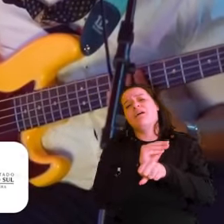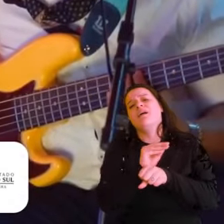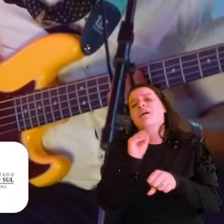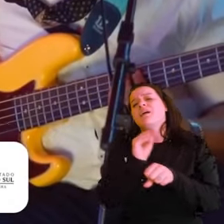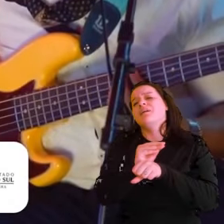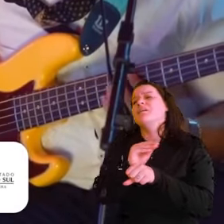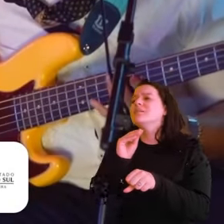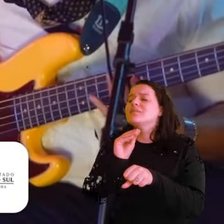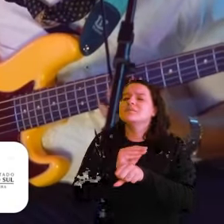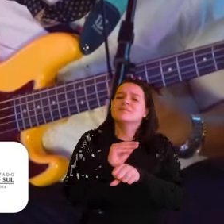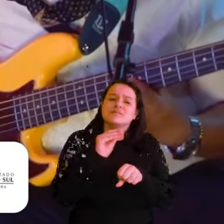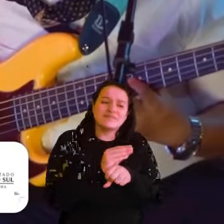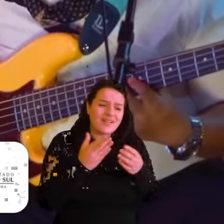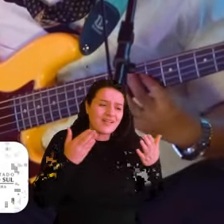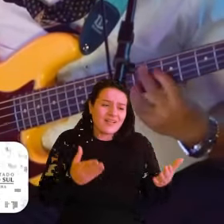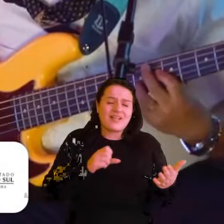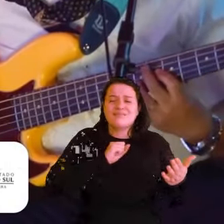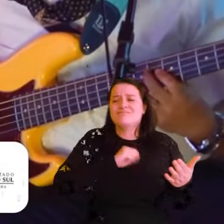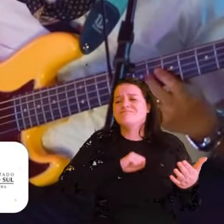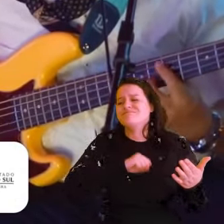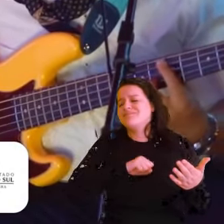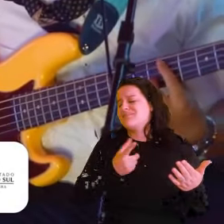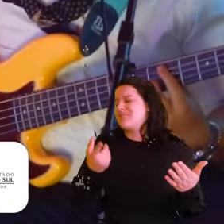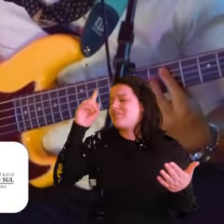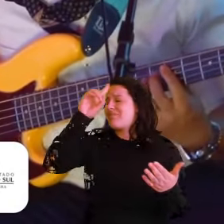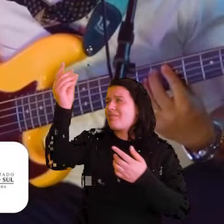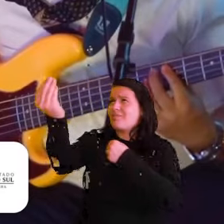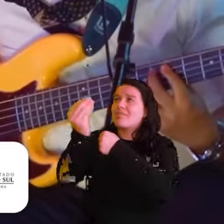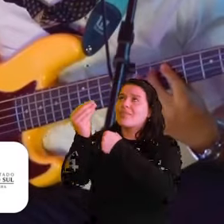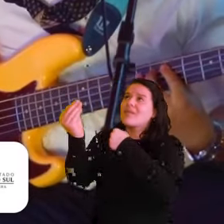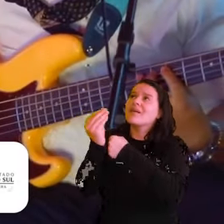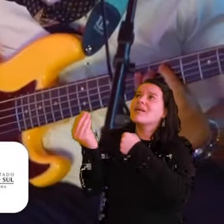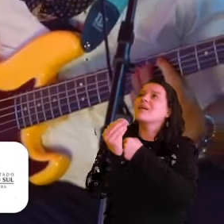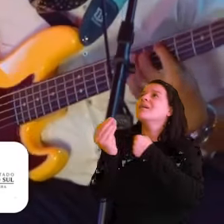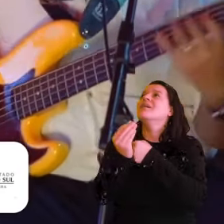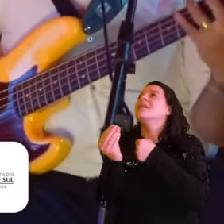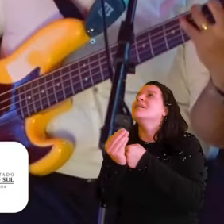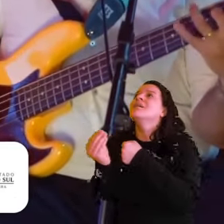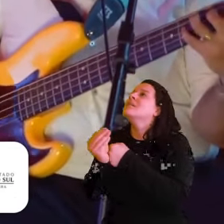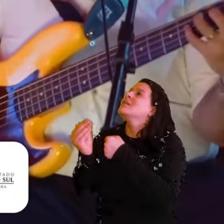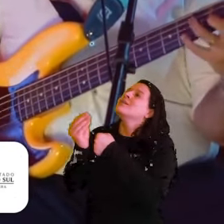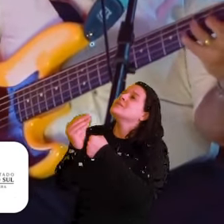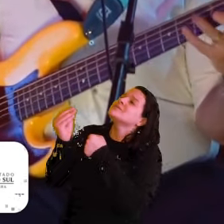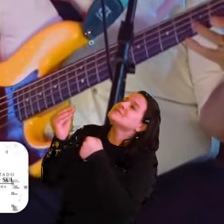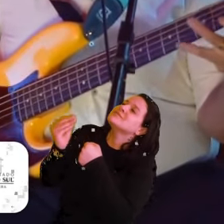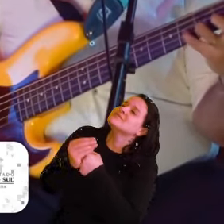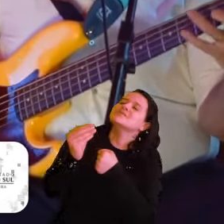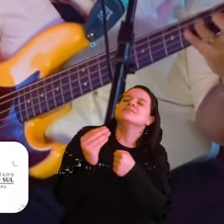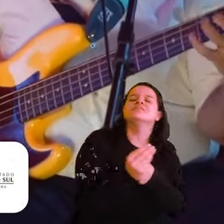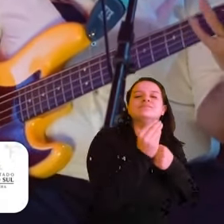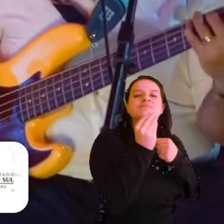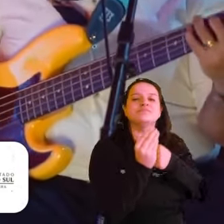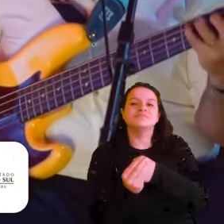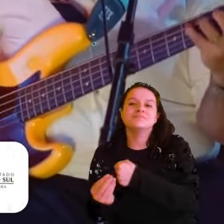quero Deus me amadrinhando, enquanto existir aporreados, eu tenho Deus me amadrinhando.